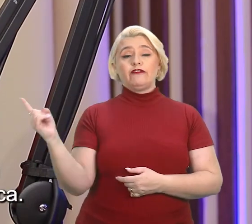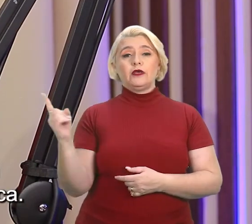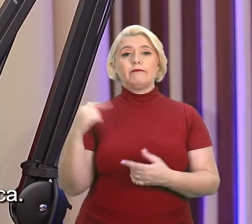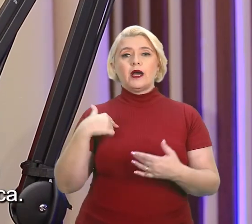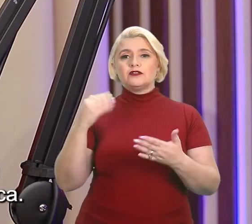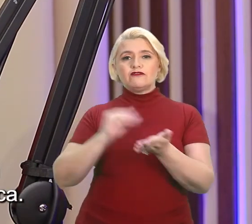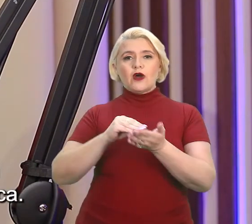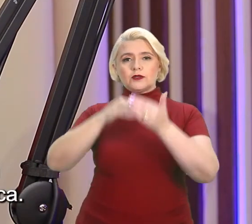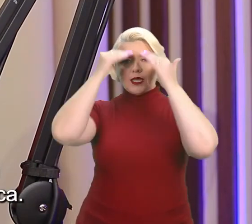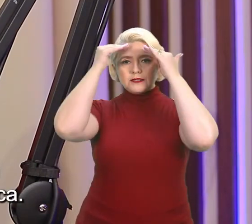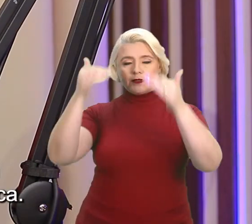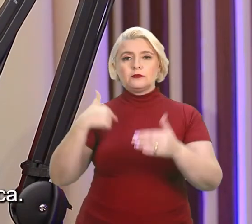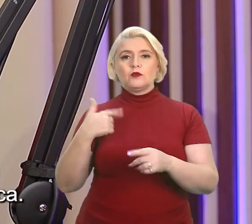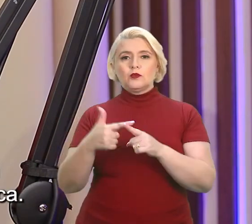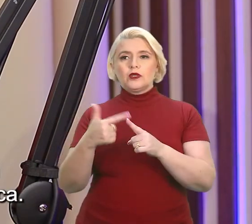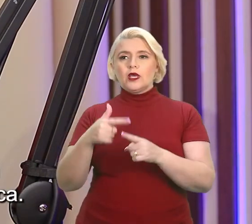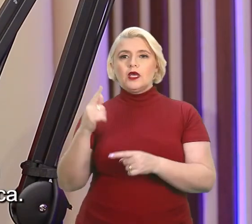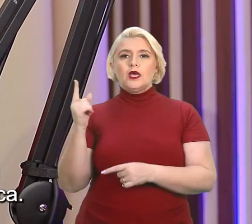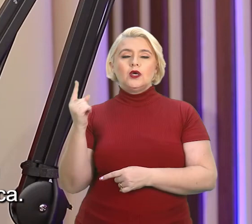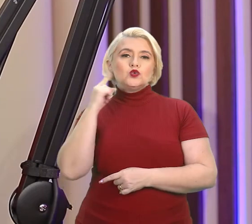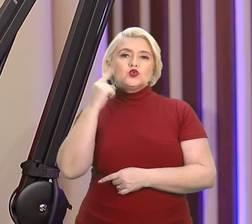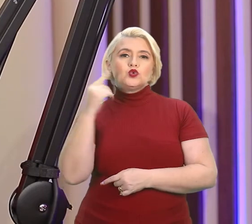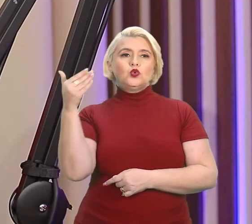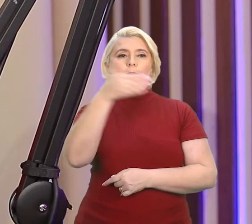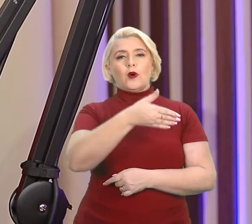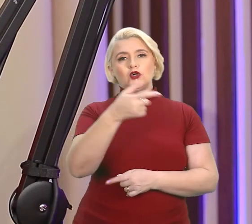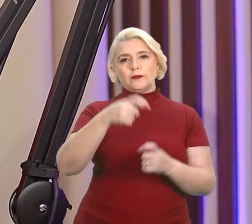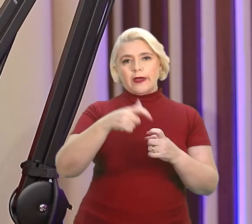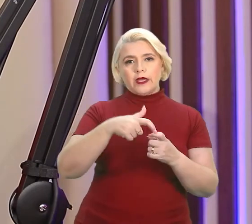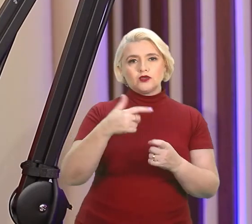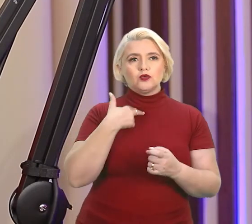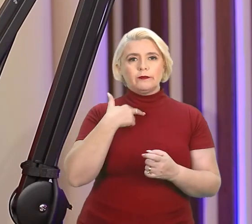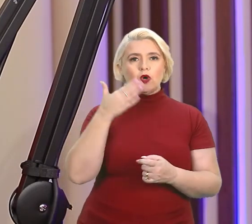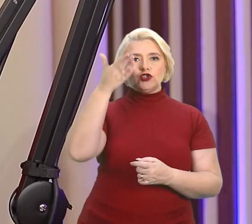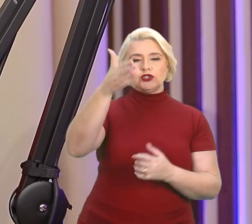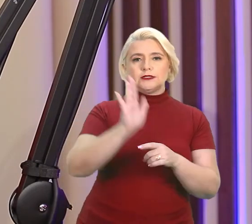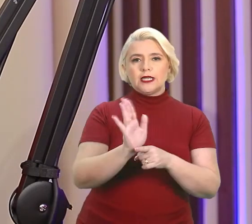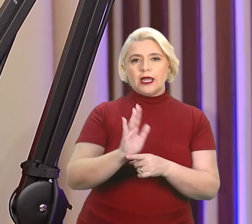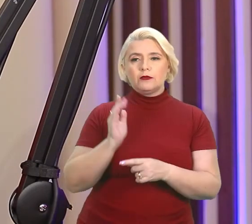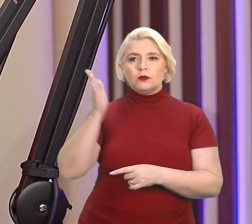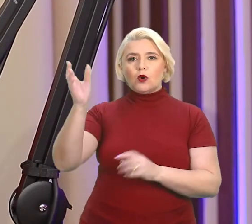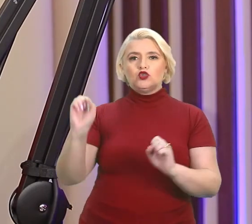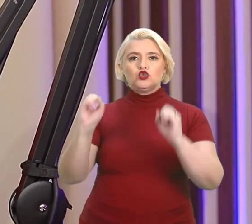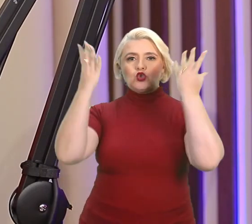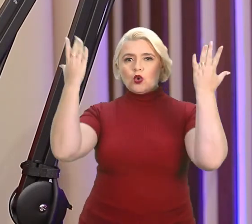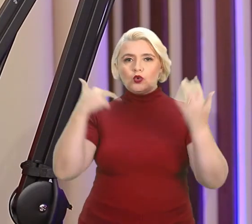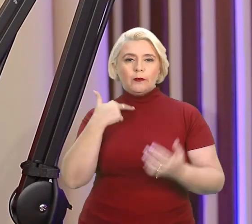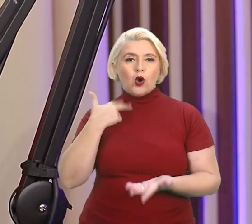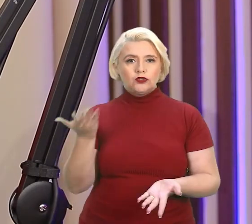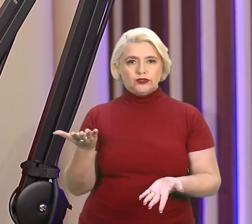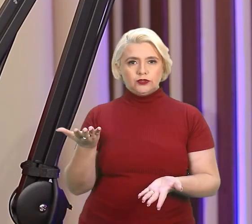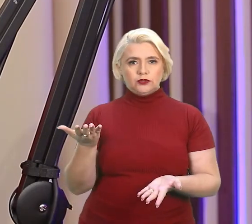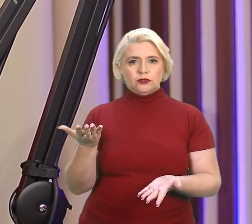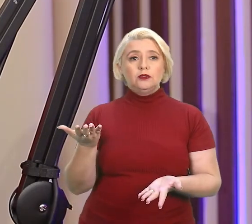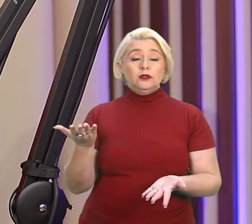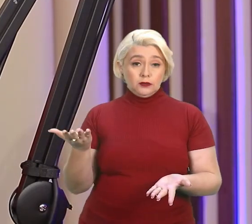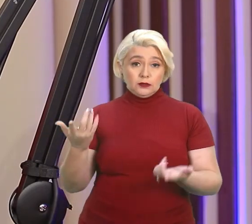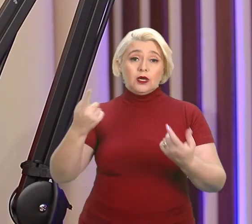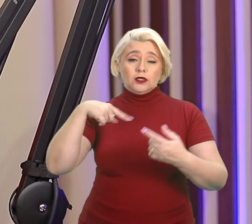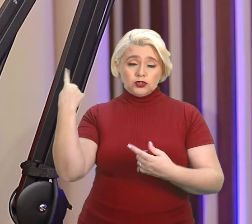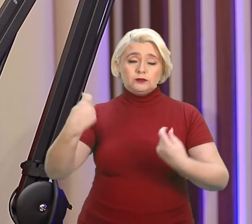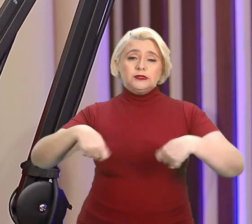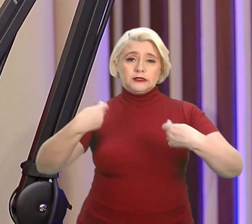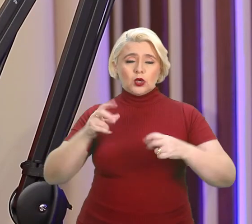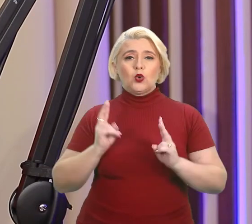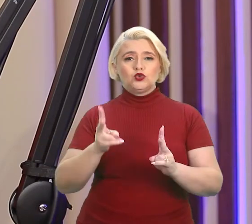também, porque ele não pode ir numa consulta médica, ele não pode ir ao cinema, ele não pode ir a um show. Então, isso a gente